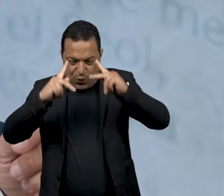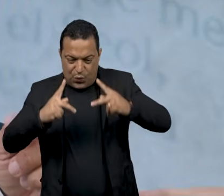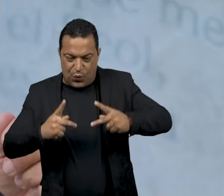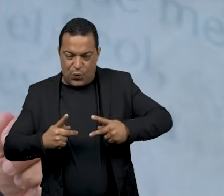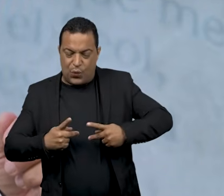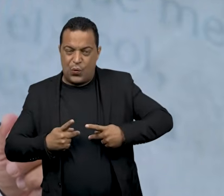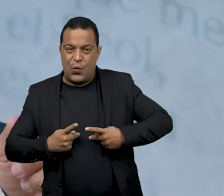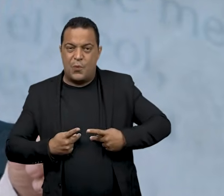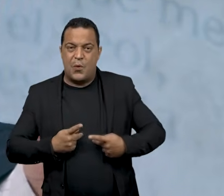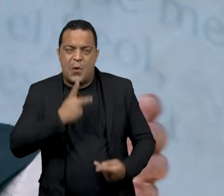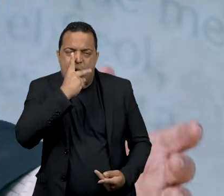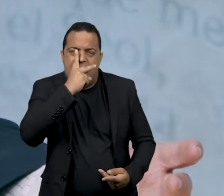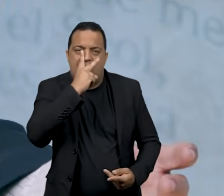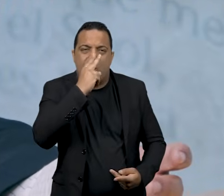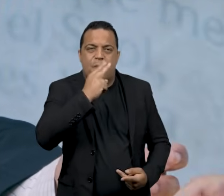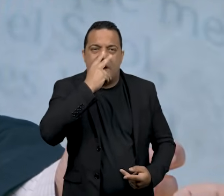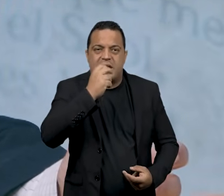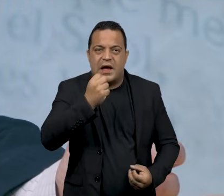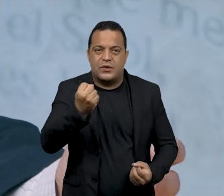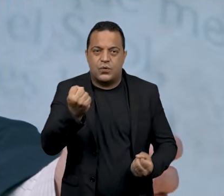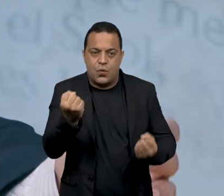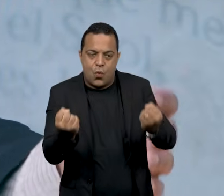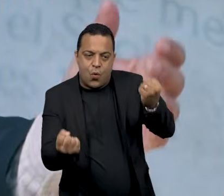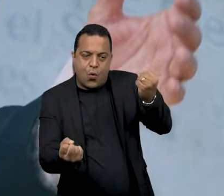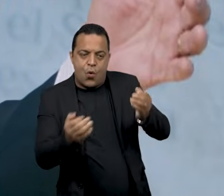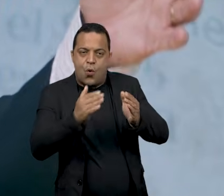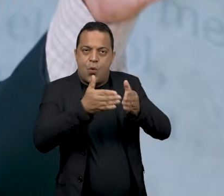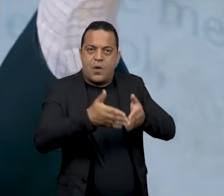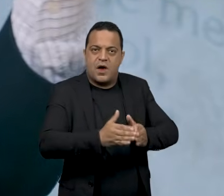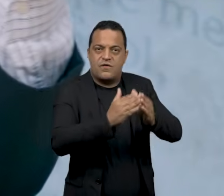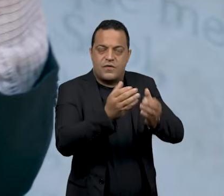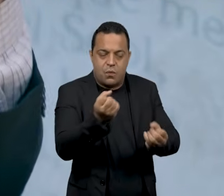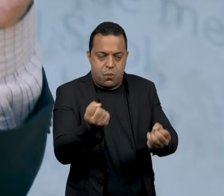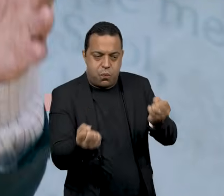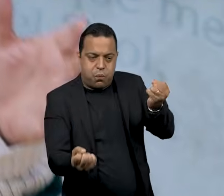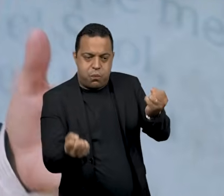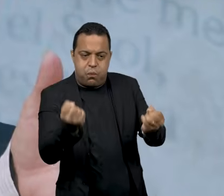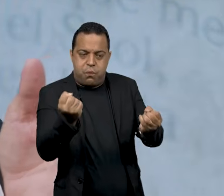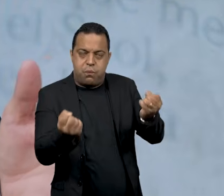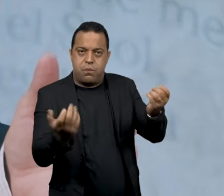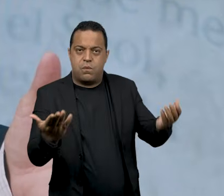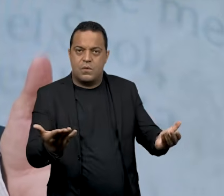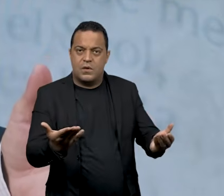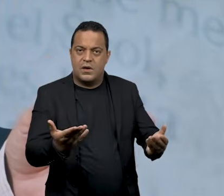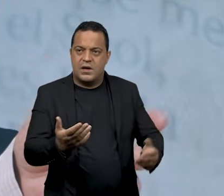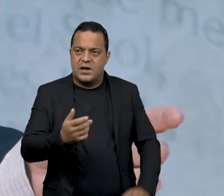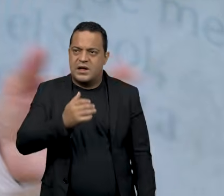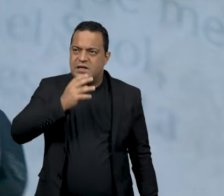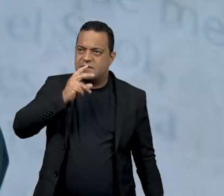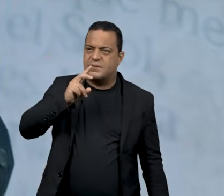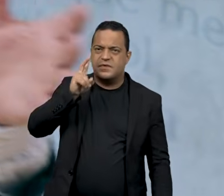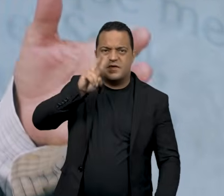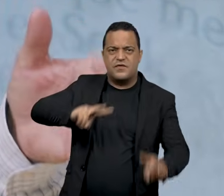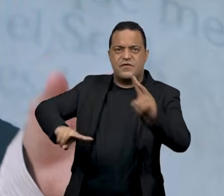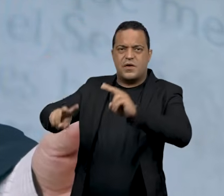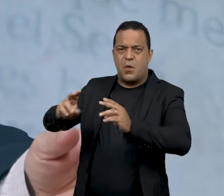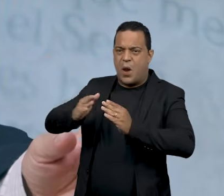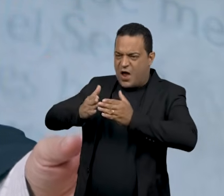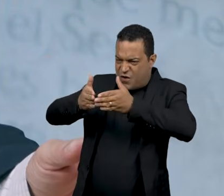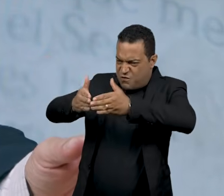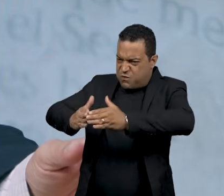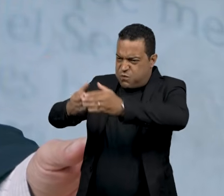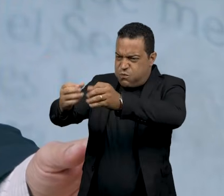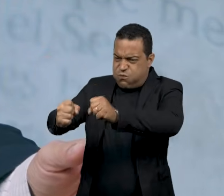assim como o leme do navio controla o navio todo. Você tem um navio de 273 metros, você tem um leme ali de